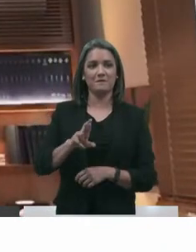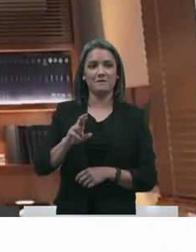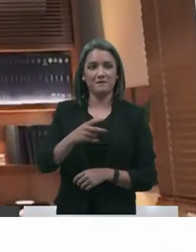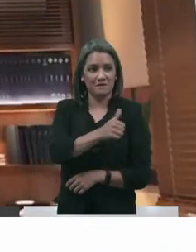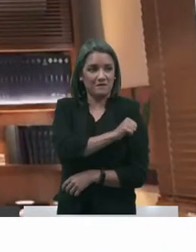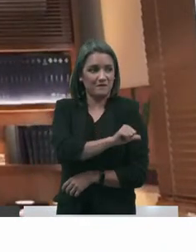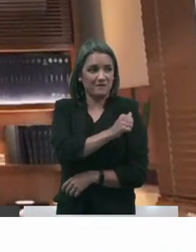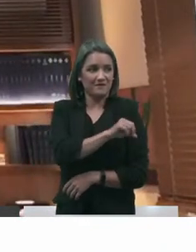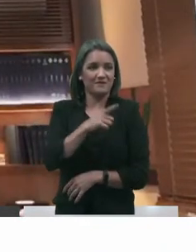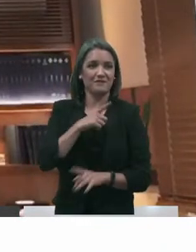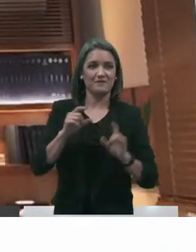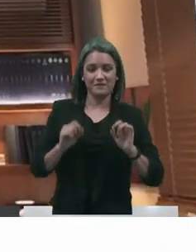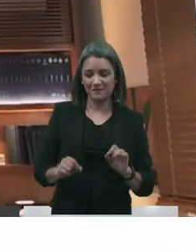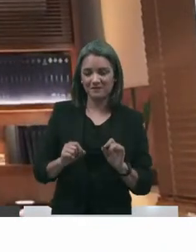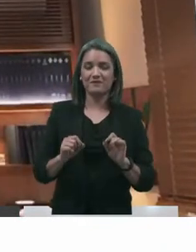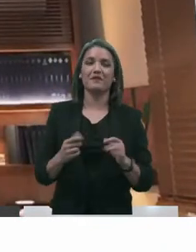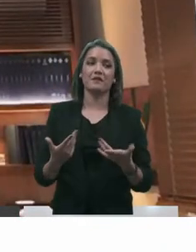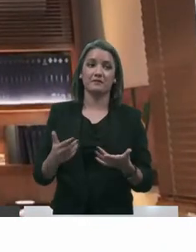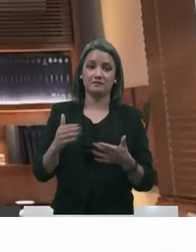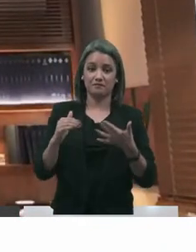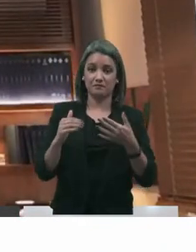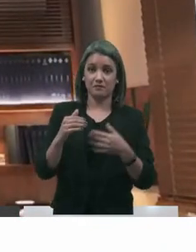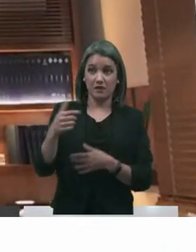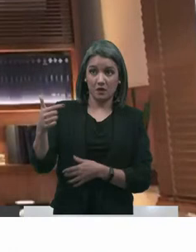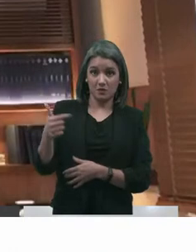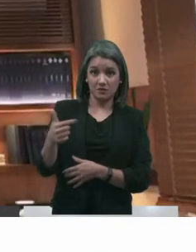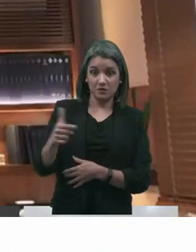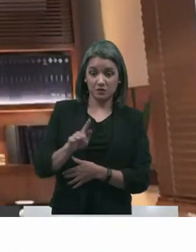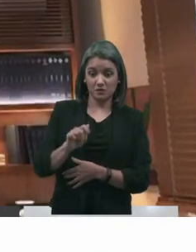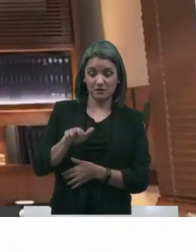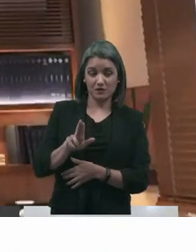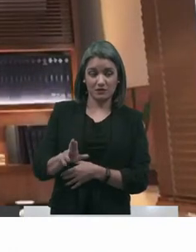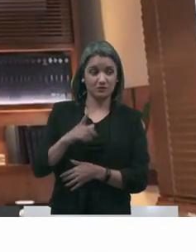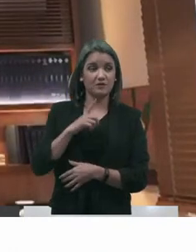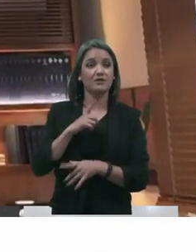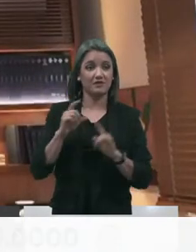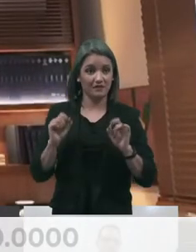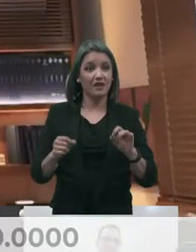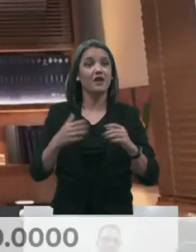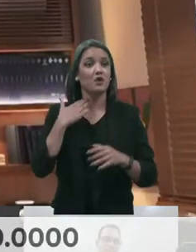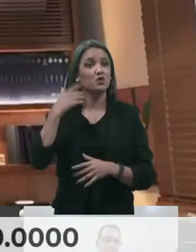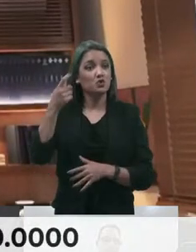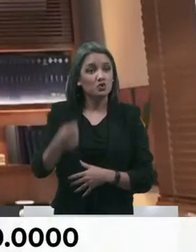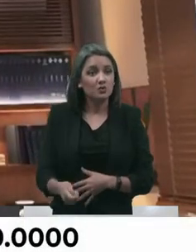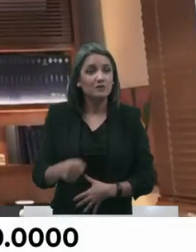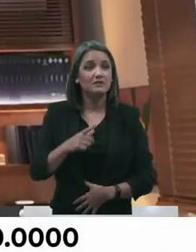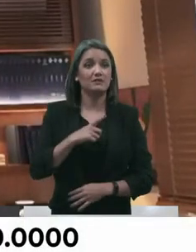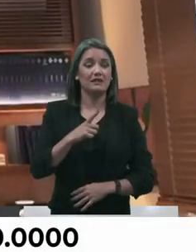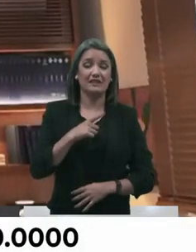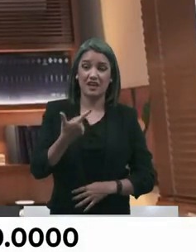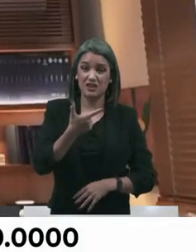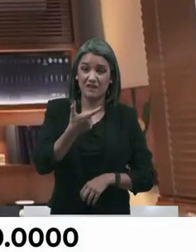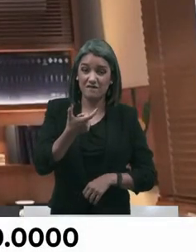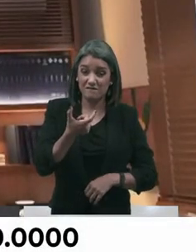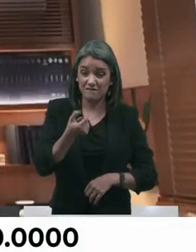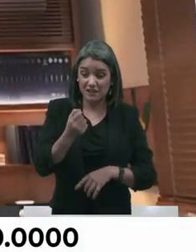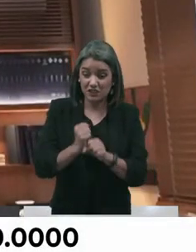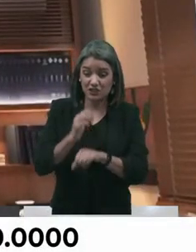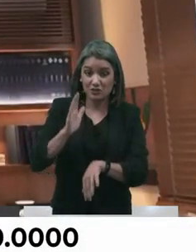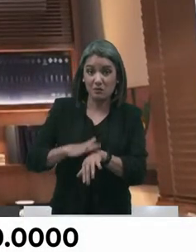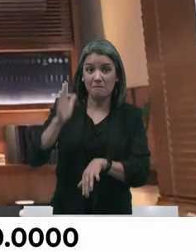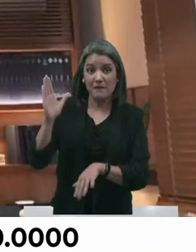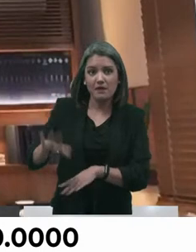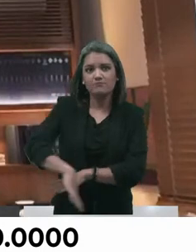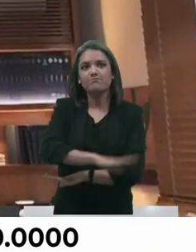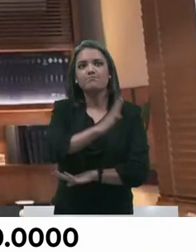grau de jurisdição. Um juiz que se dedica mais de 2 décadas, diuturnamente, com probidade e honradez,